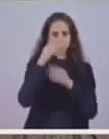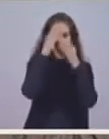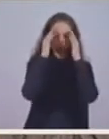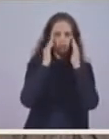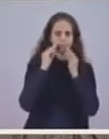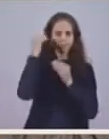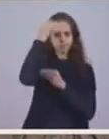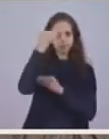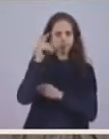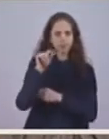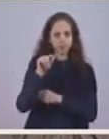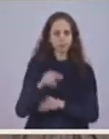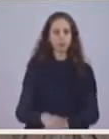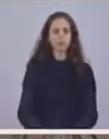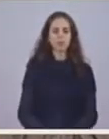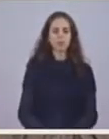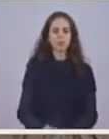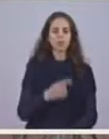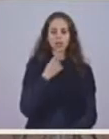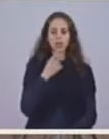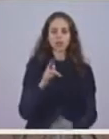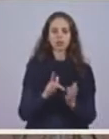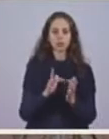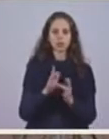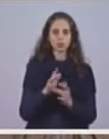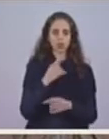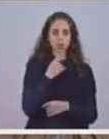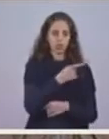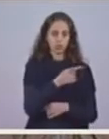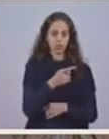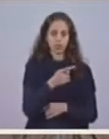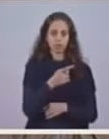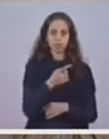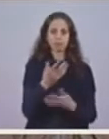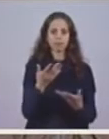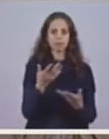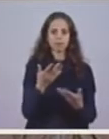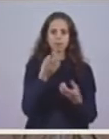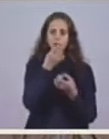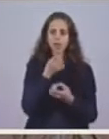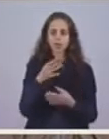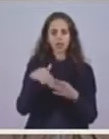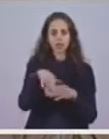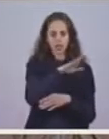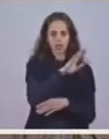num sudário. Disse-lhes Jesus: "Desligai-o e deixai-o